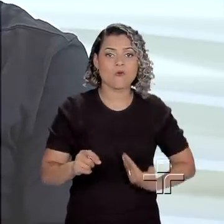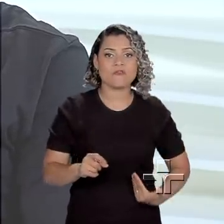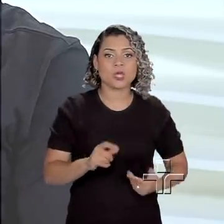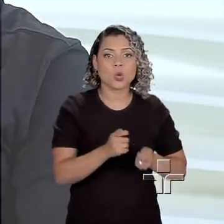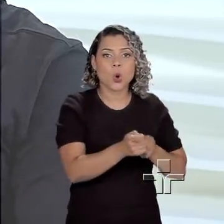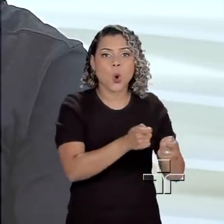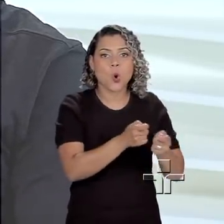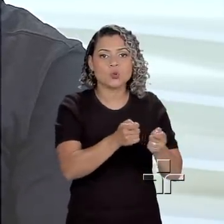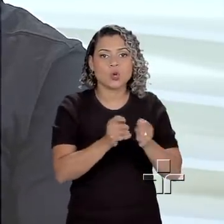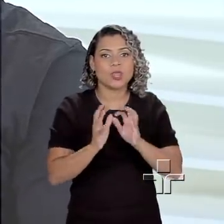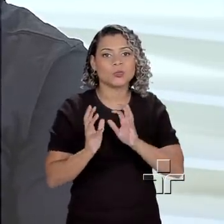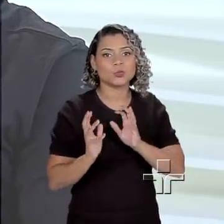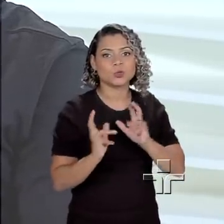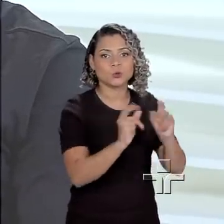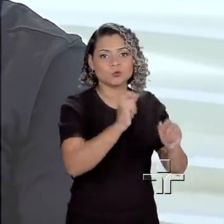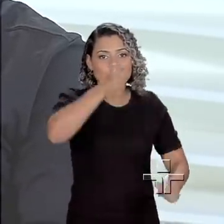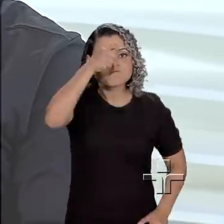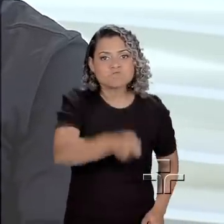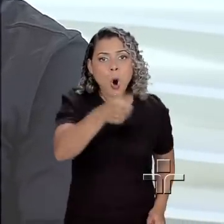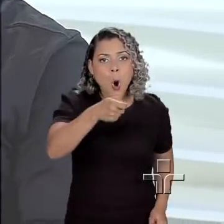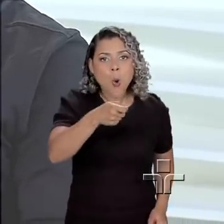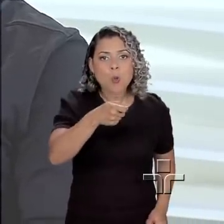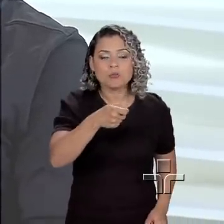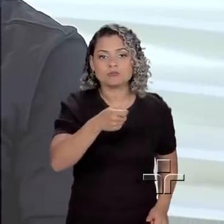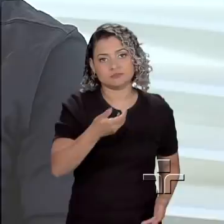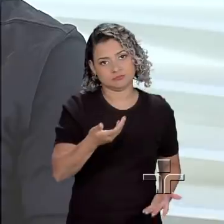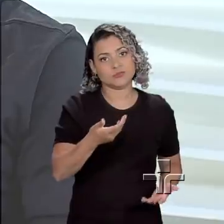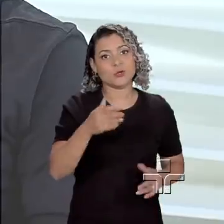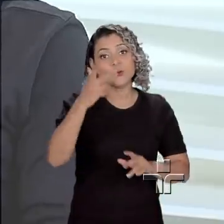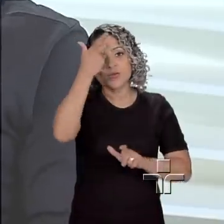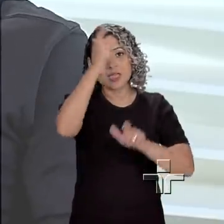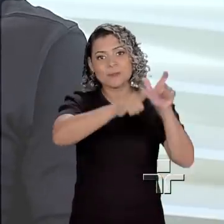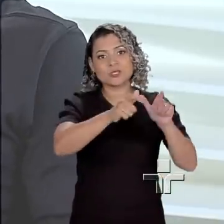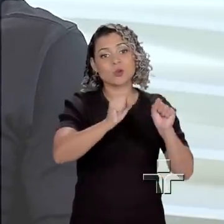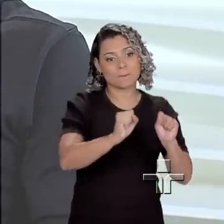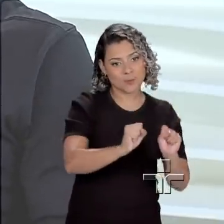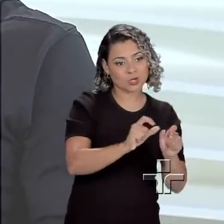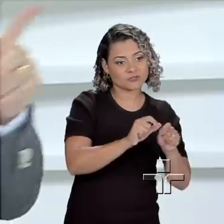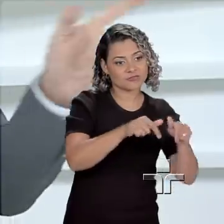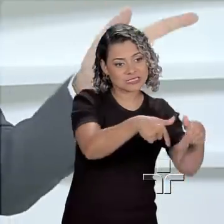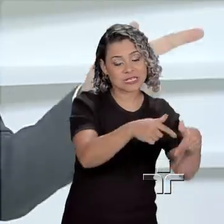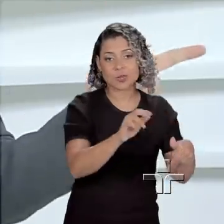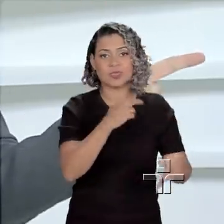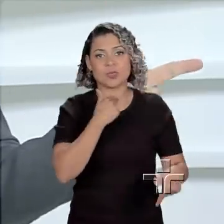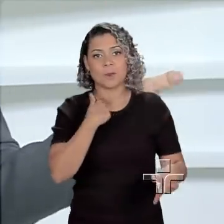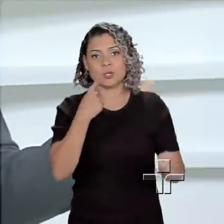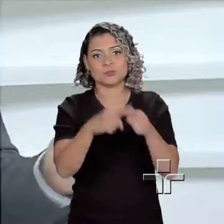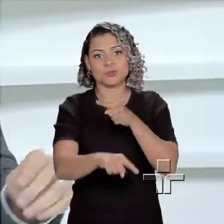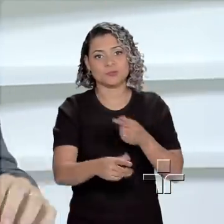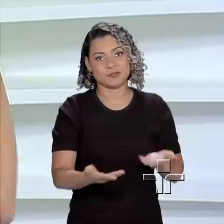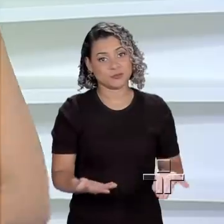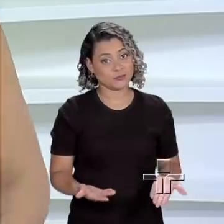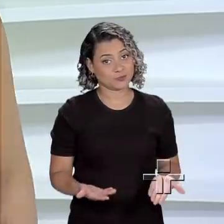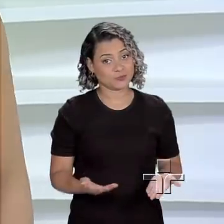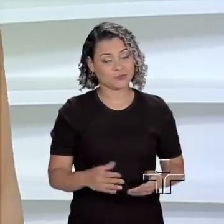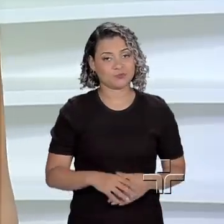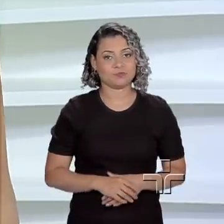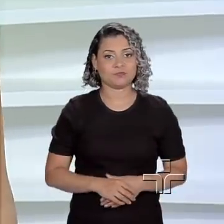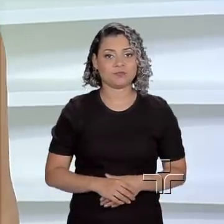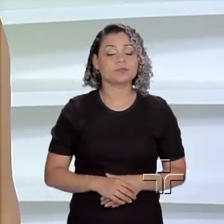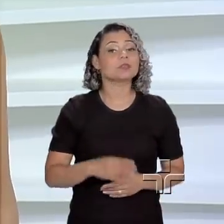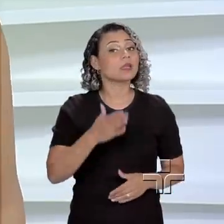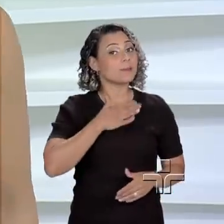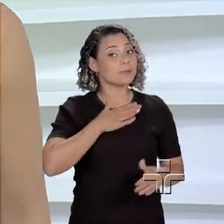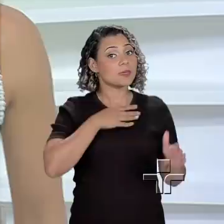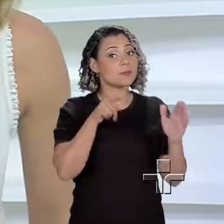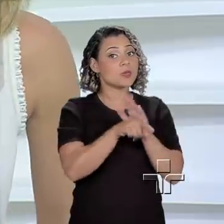controlar de uma forma bem prática o que o cidadão pode ou não pode fazer. Fernanda. A minha pergunta